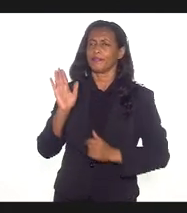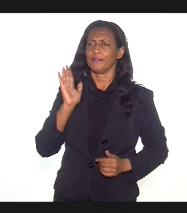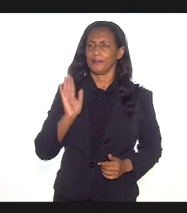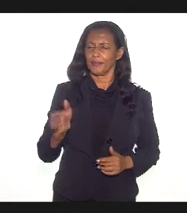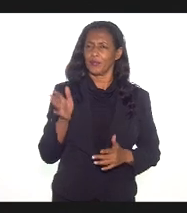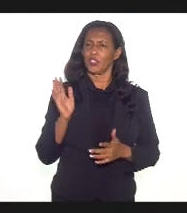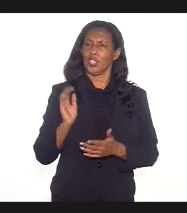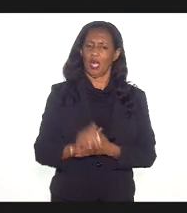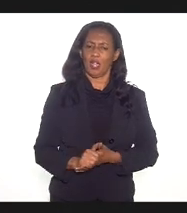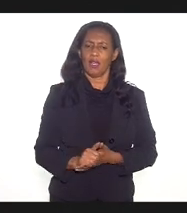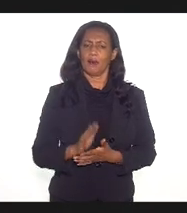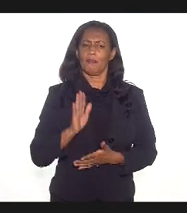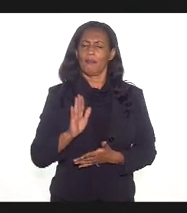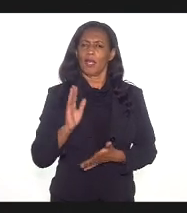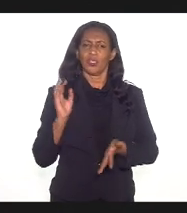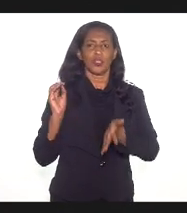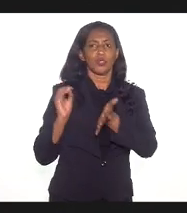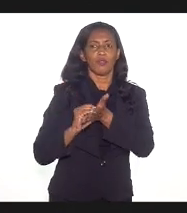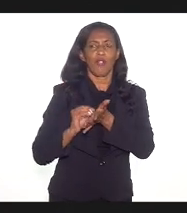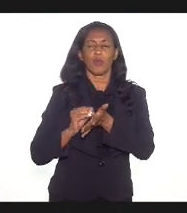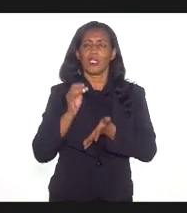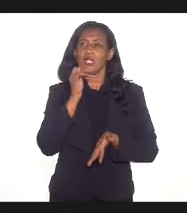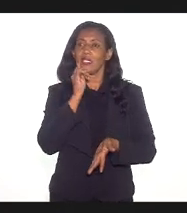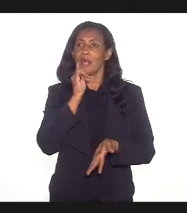disseram. A construção de um polo